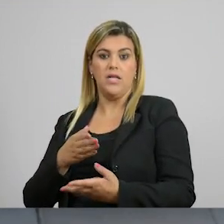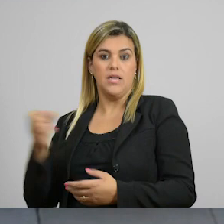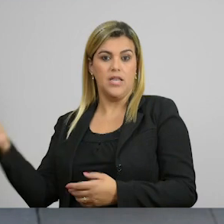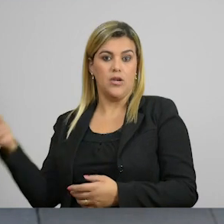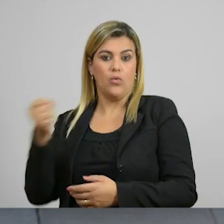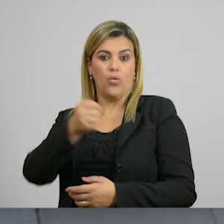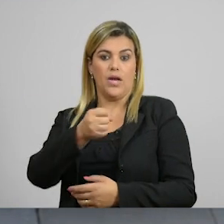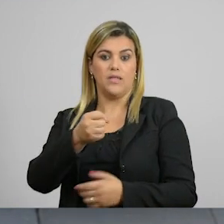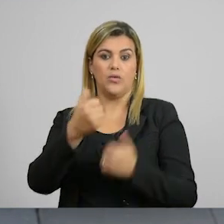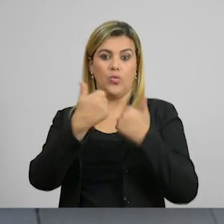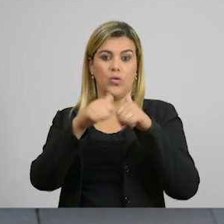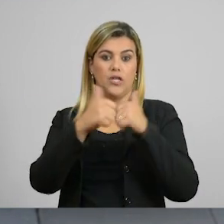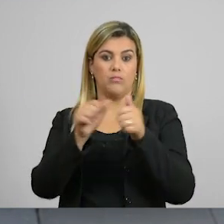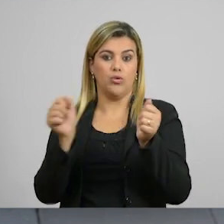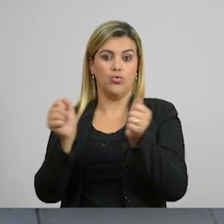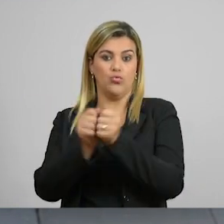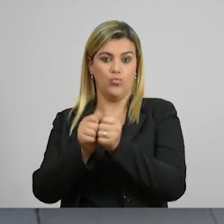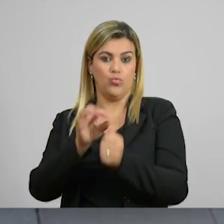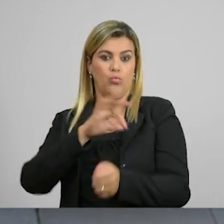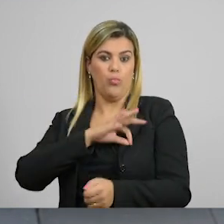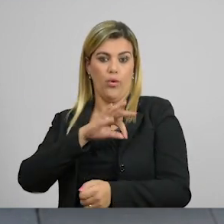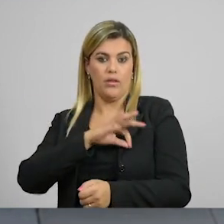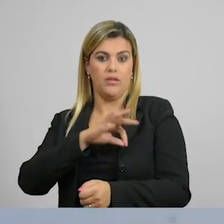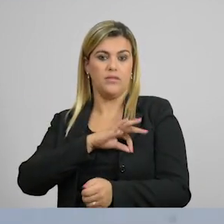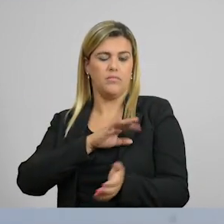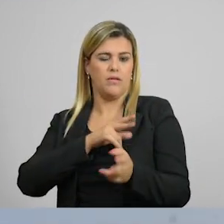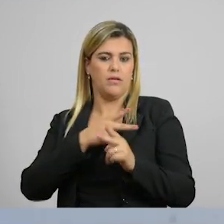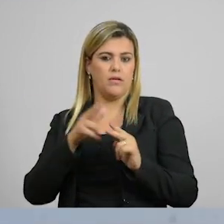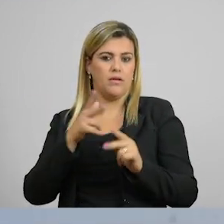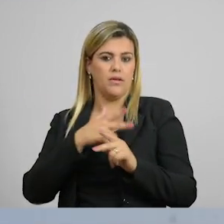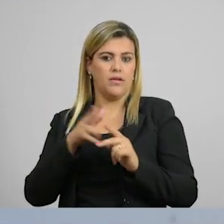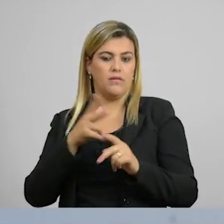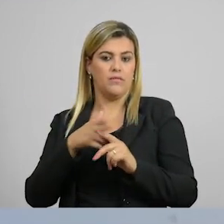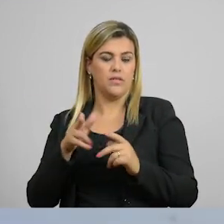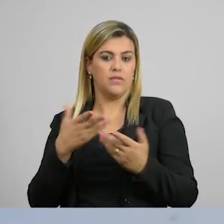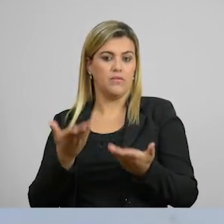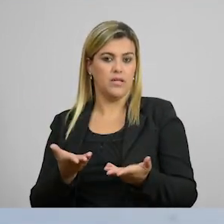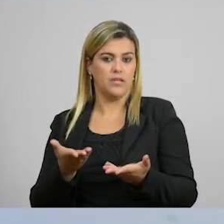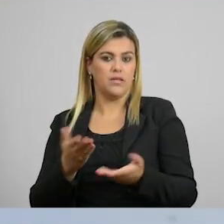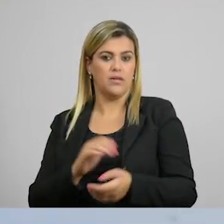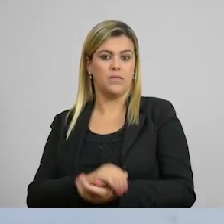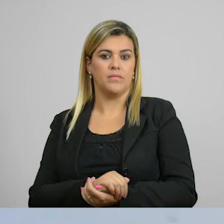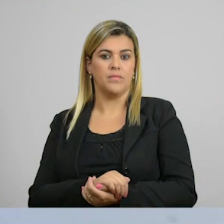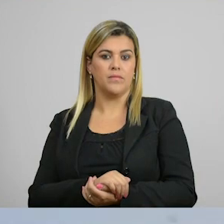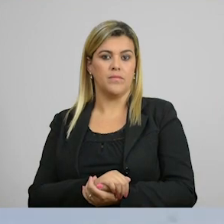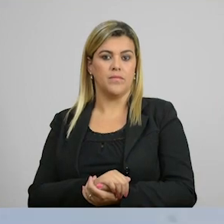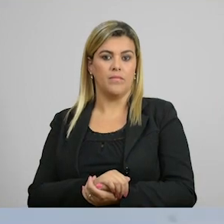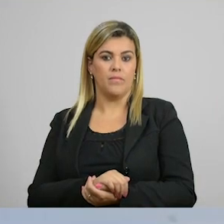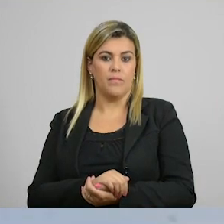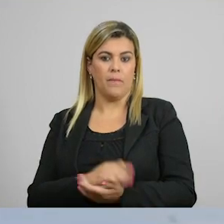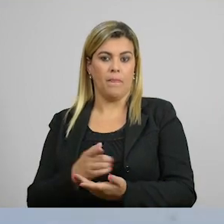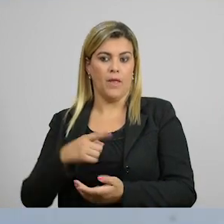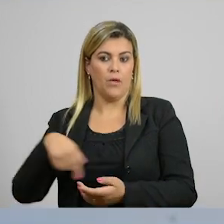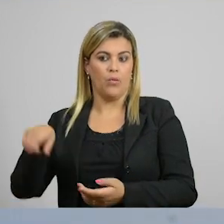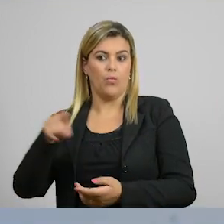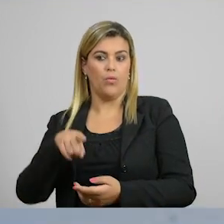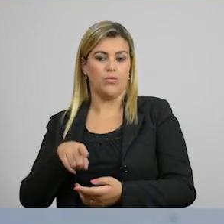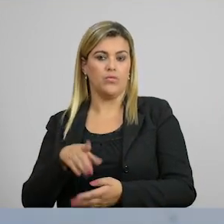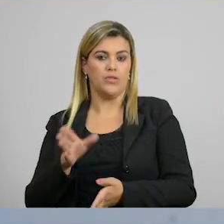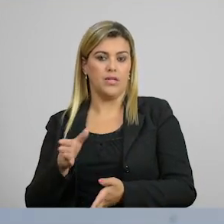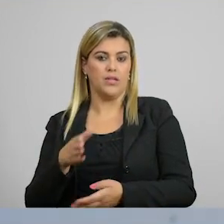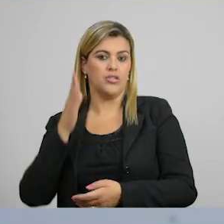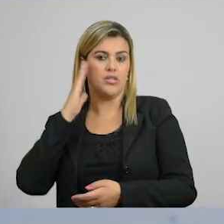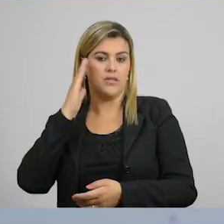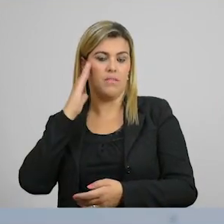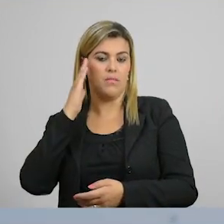do transporte, junto a eles, naquele caminhão, e eu ficasse lá os outros, isso era o primeiro dia, os outros